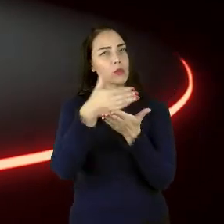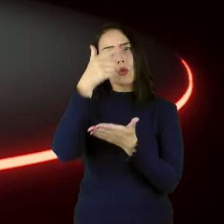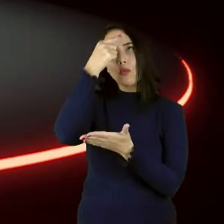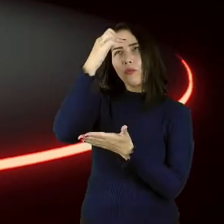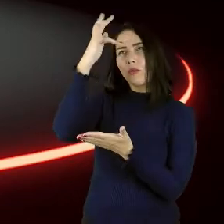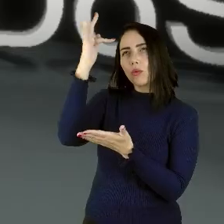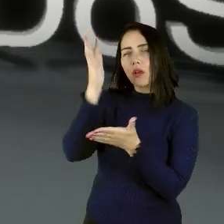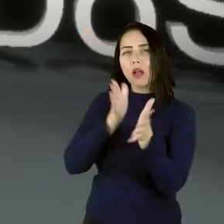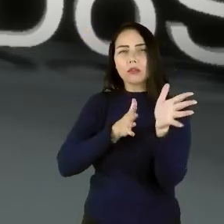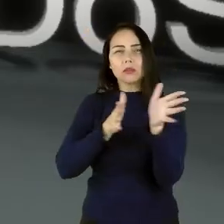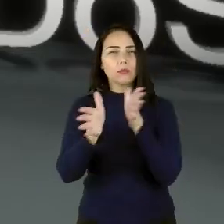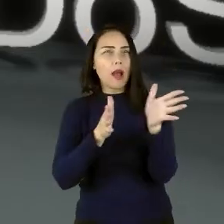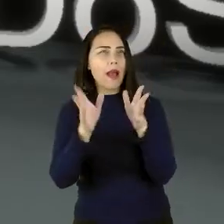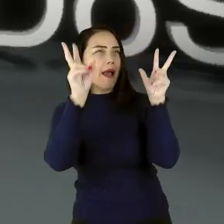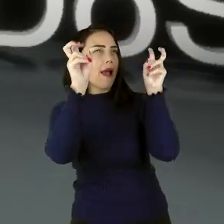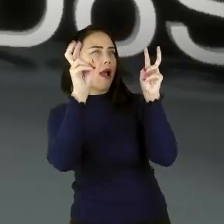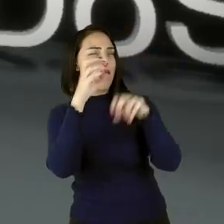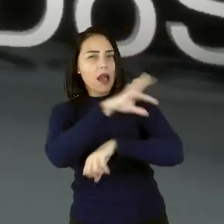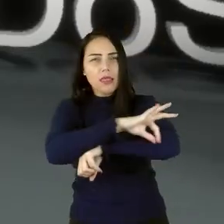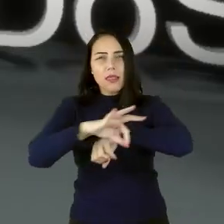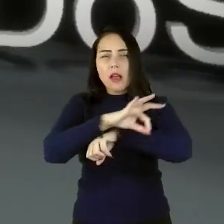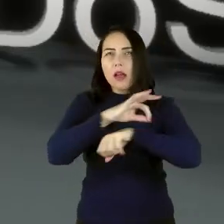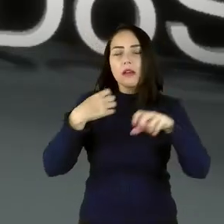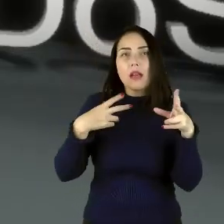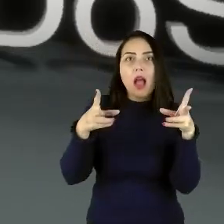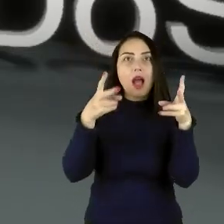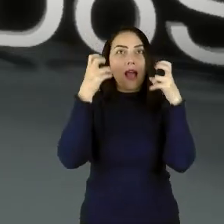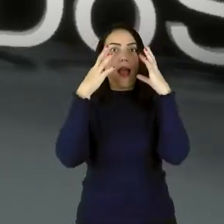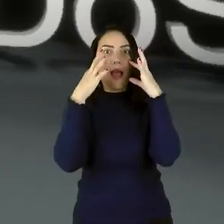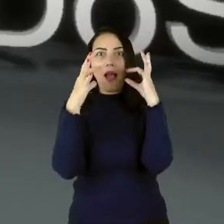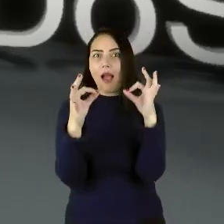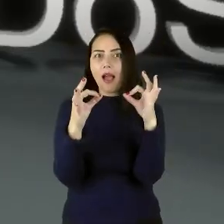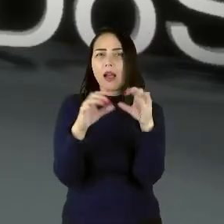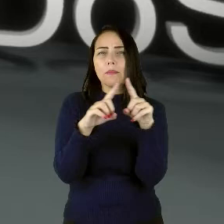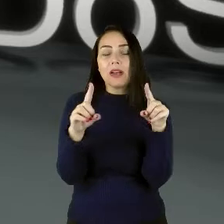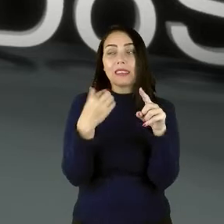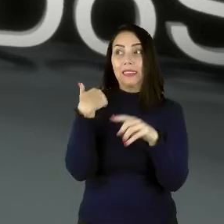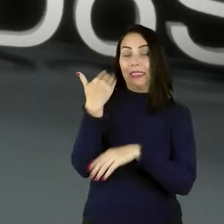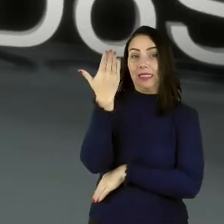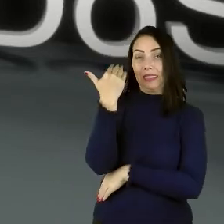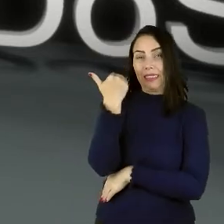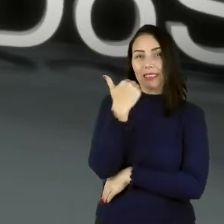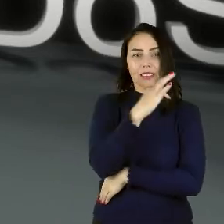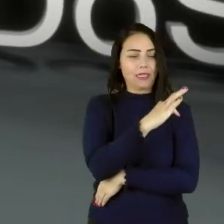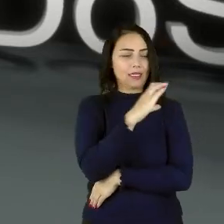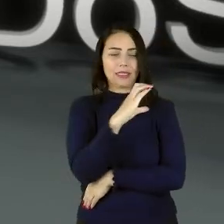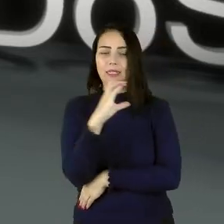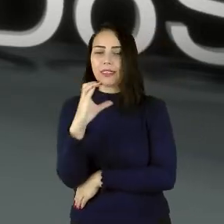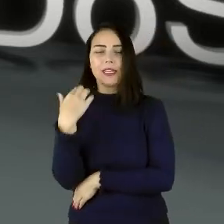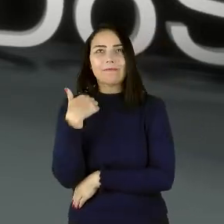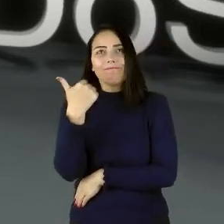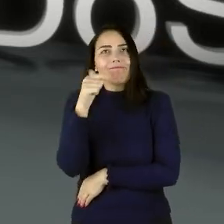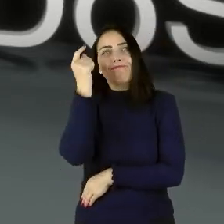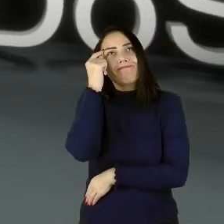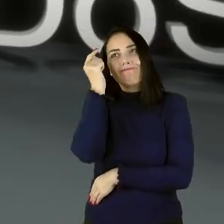urbanismo, cidade para as pessoas eram os que mais me chamavam a atenção. Mas, em véspera de TCC, eu ainda não fazia